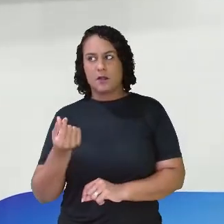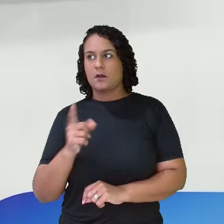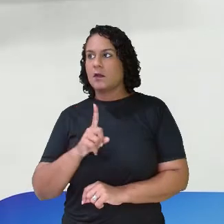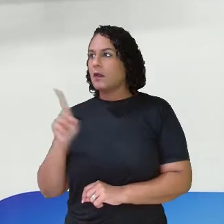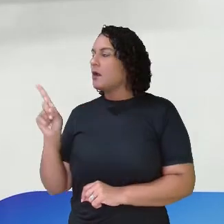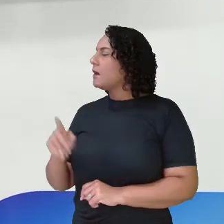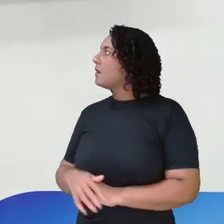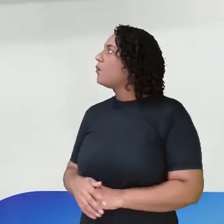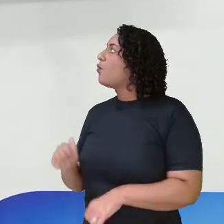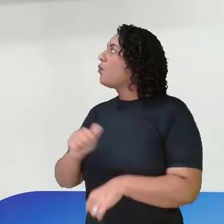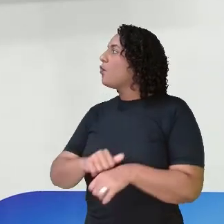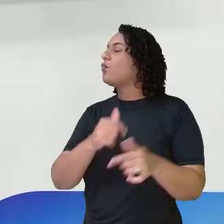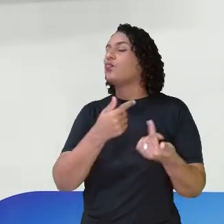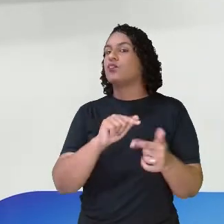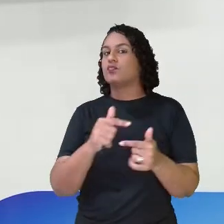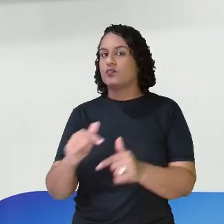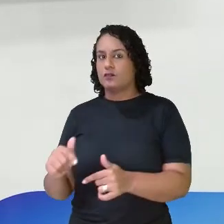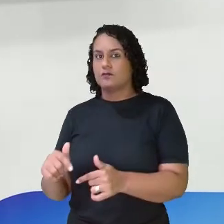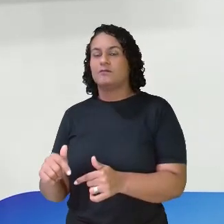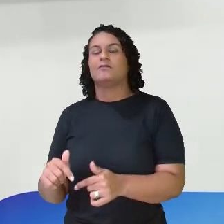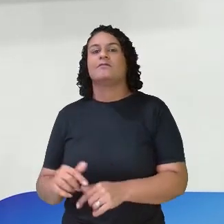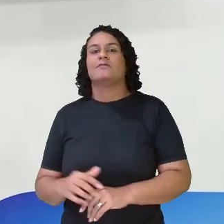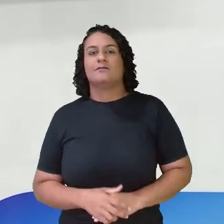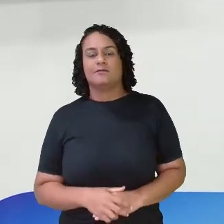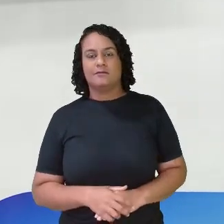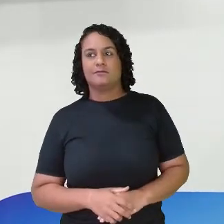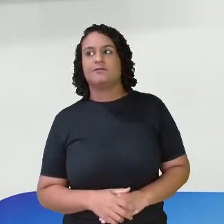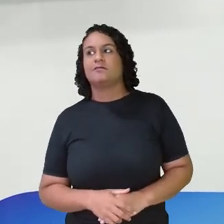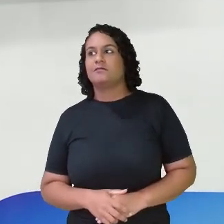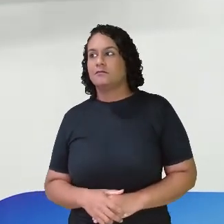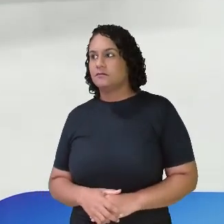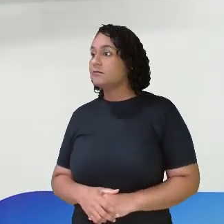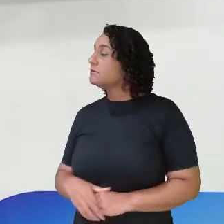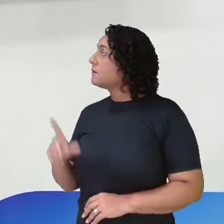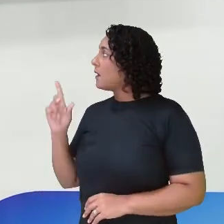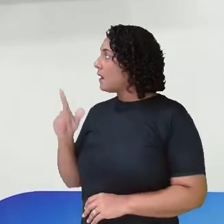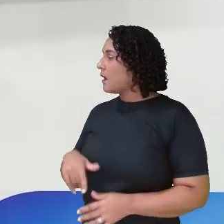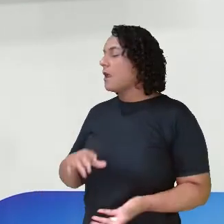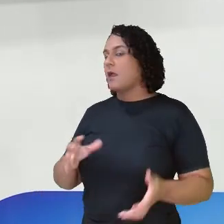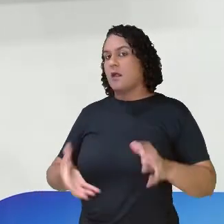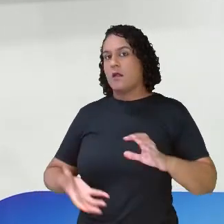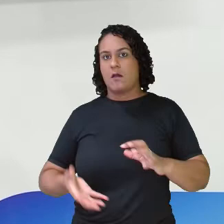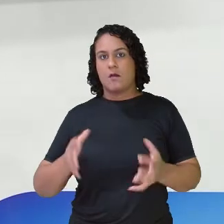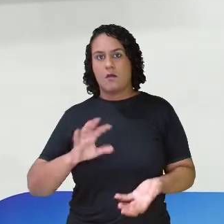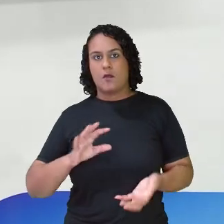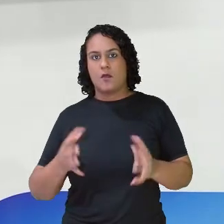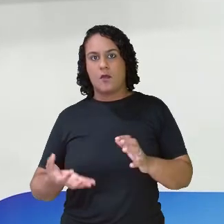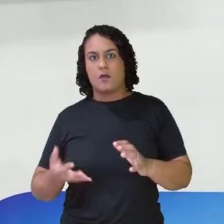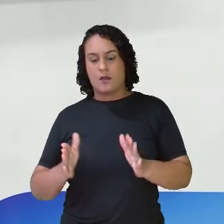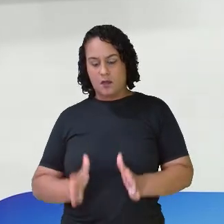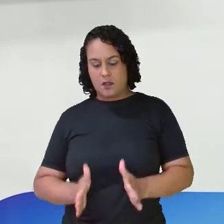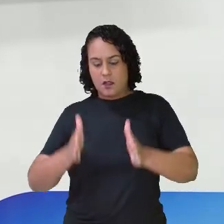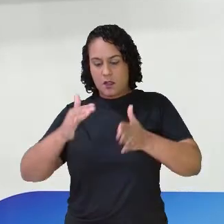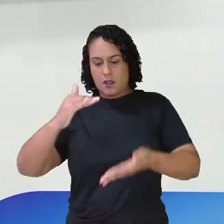os sólidos geométricos, né? Que no caso seria a bola e a